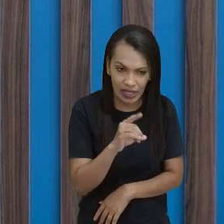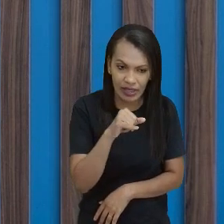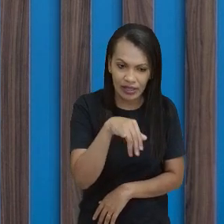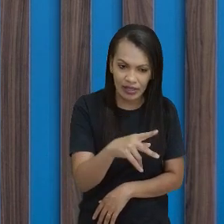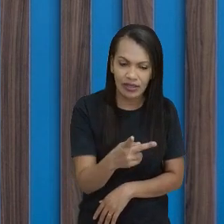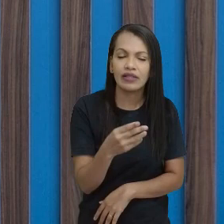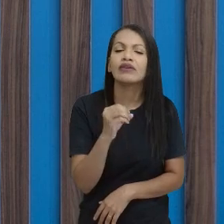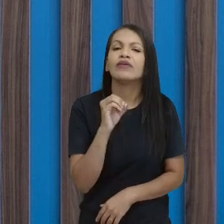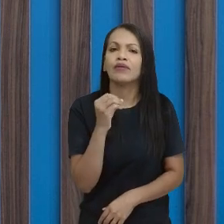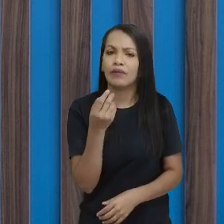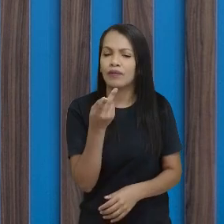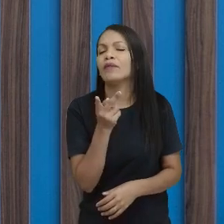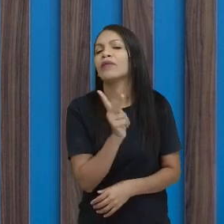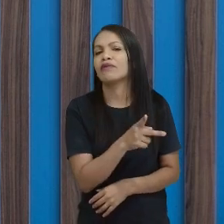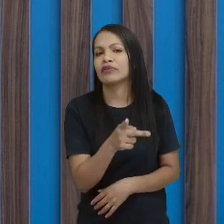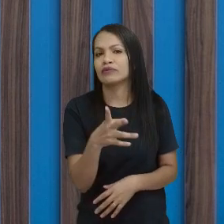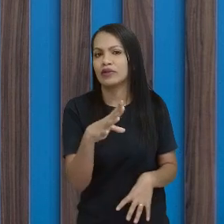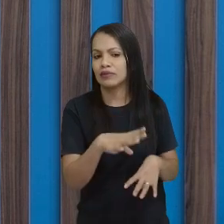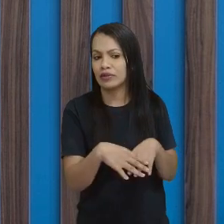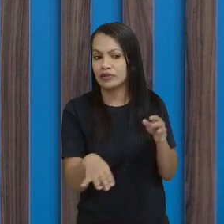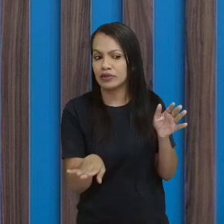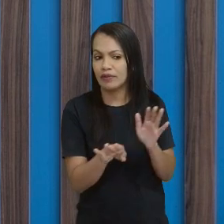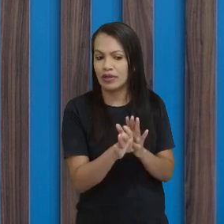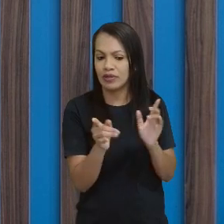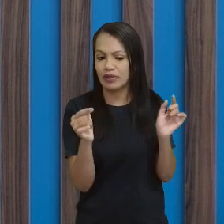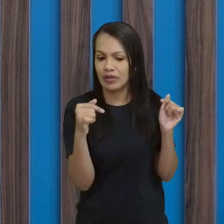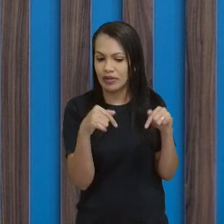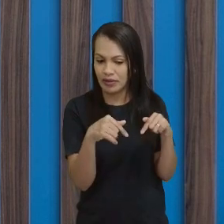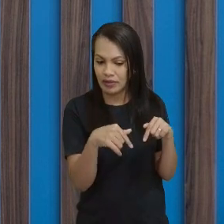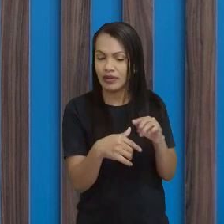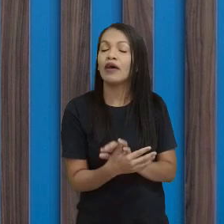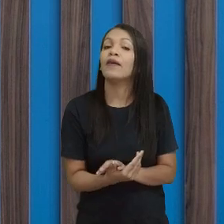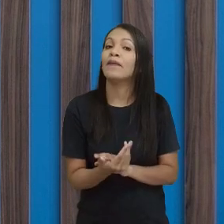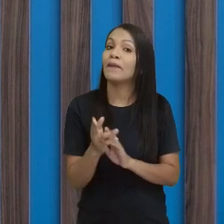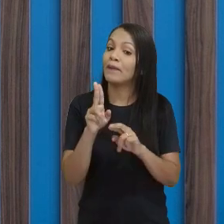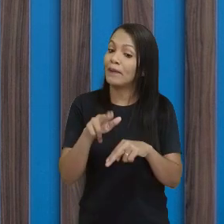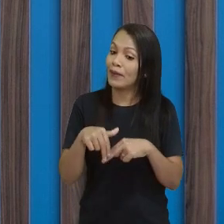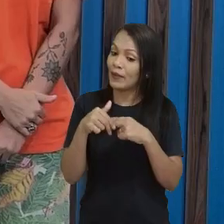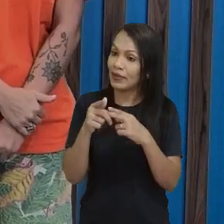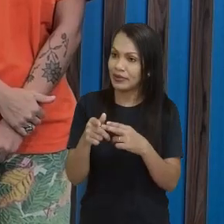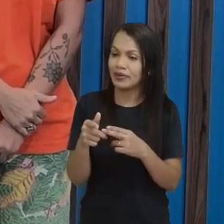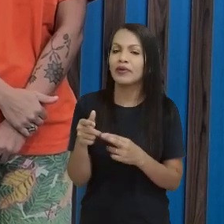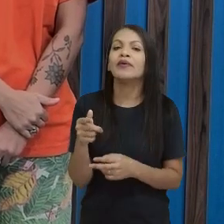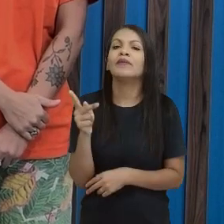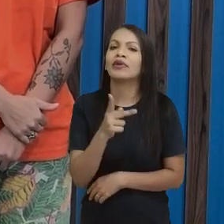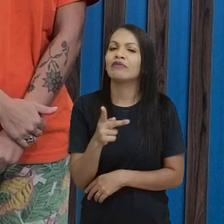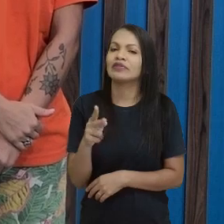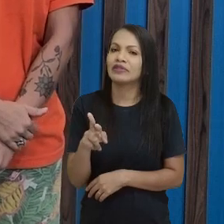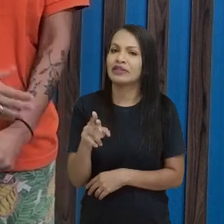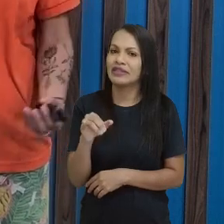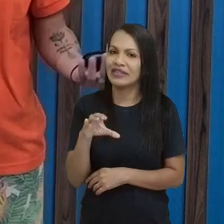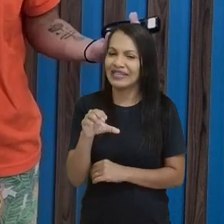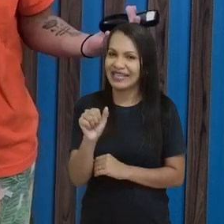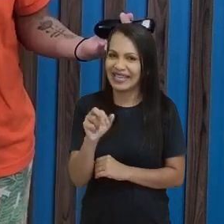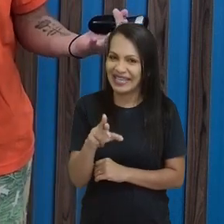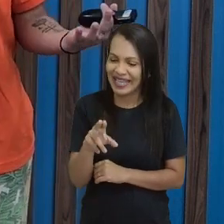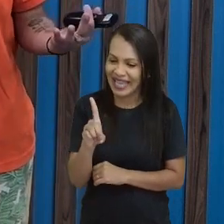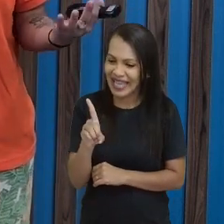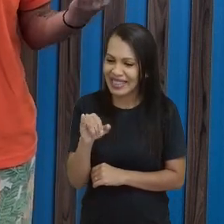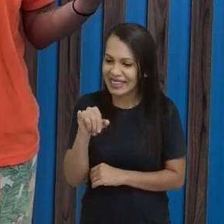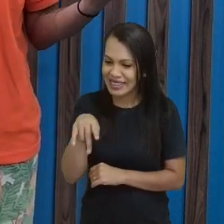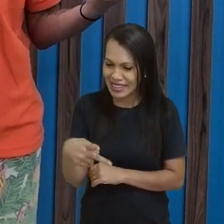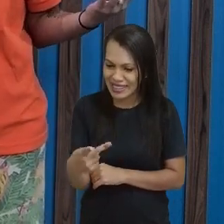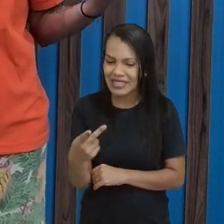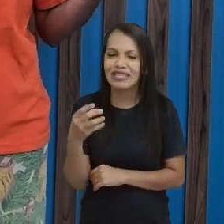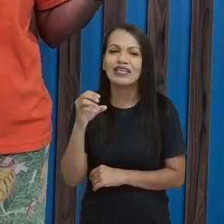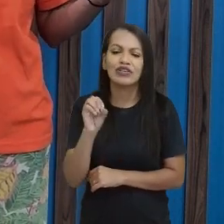de matemática, então já ele deve estar chegando por aqui, viu, professora? Pois é, professor Ricardinho é show, poxa. Ele